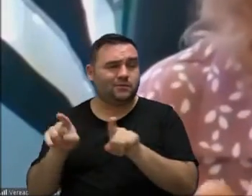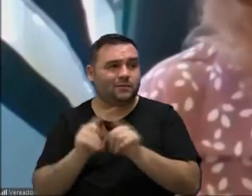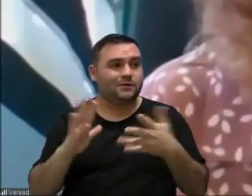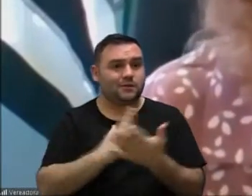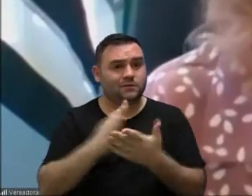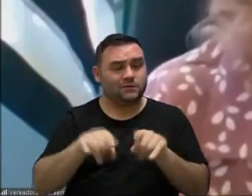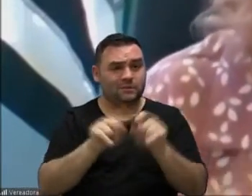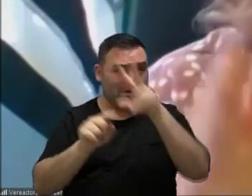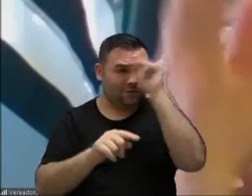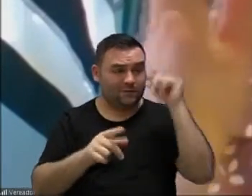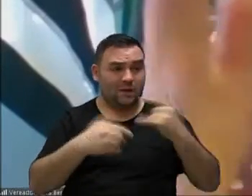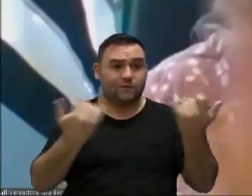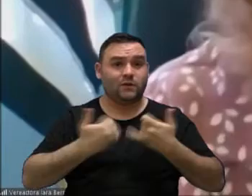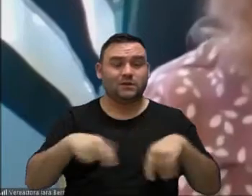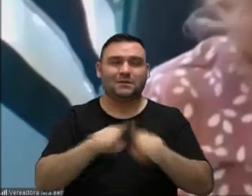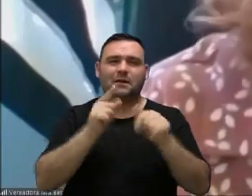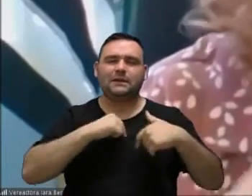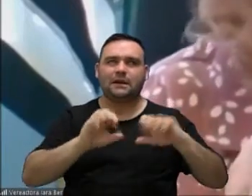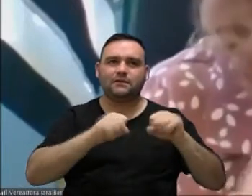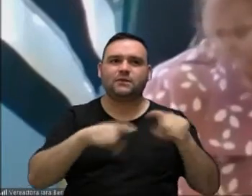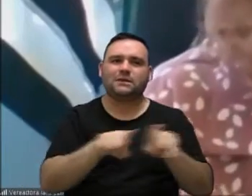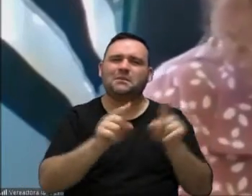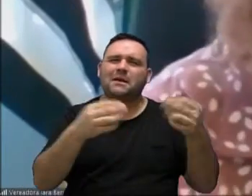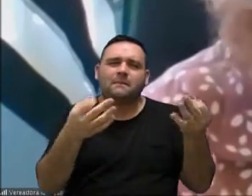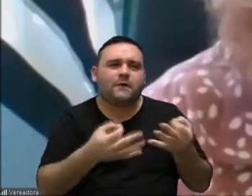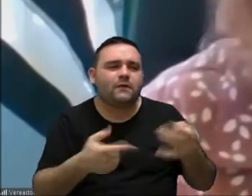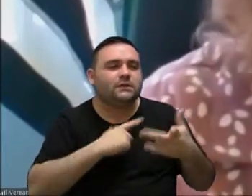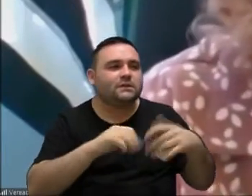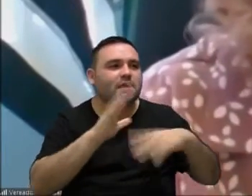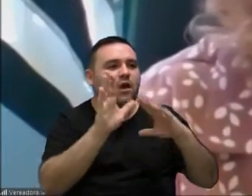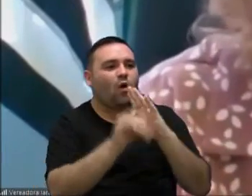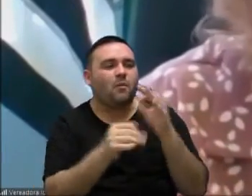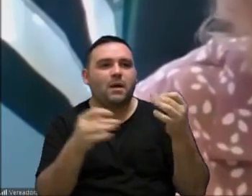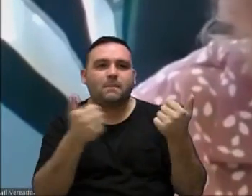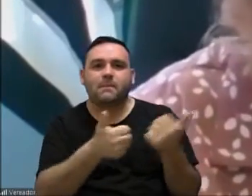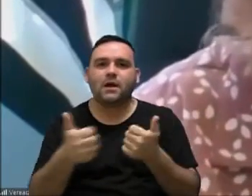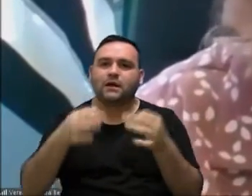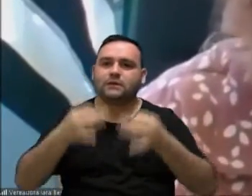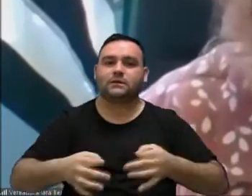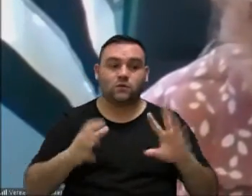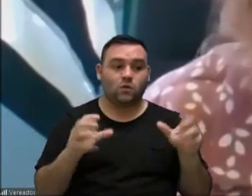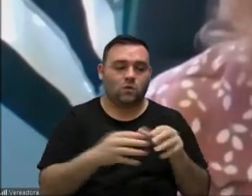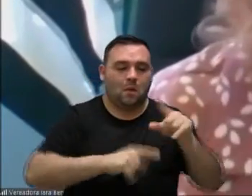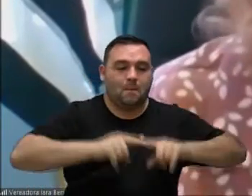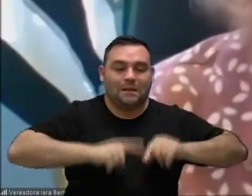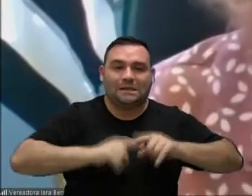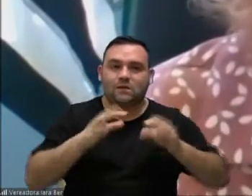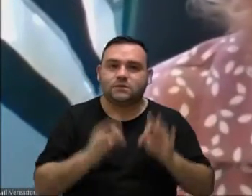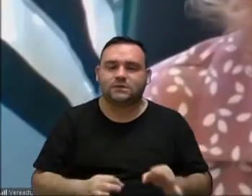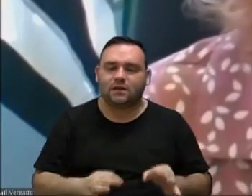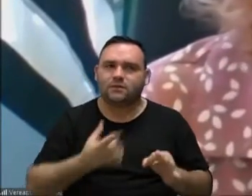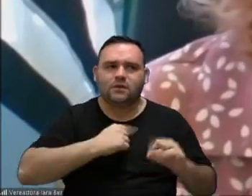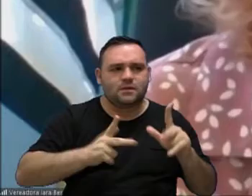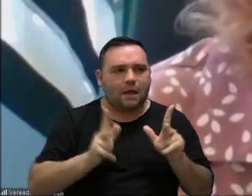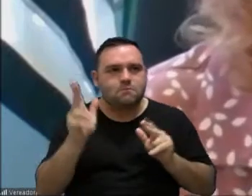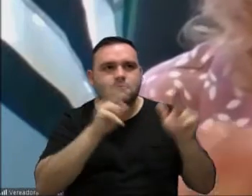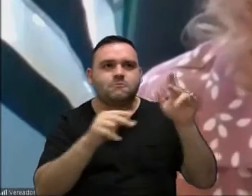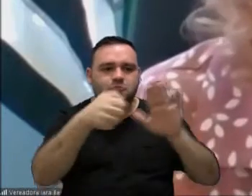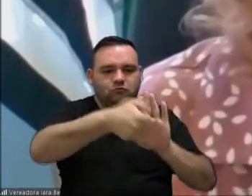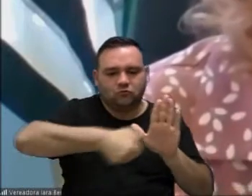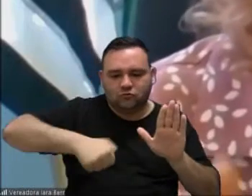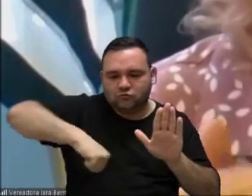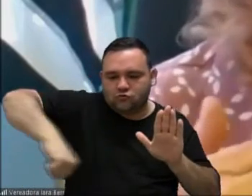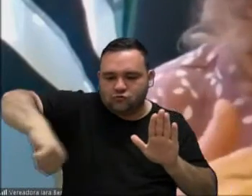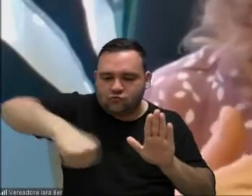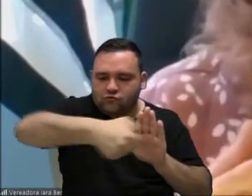a Prefeitura me disse é bem feito é uma coisa é um roubo bem feito com equipamentos corretos e aonde